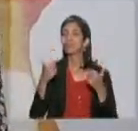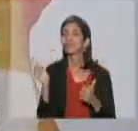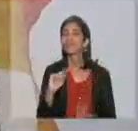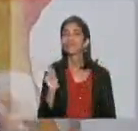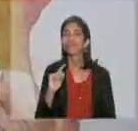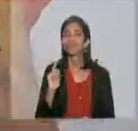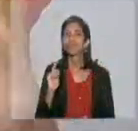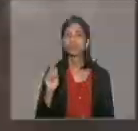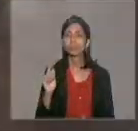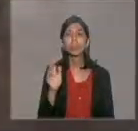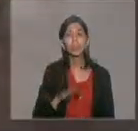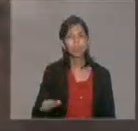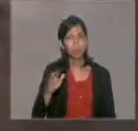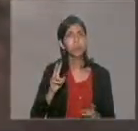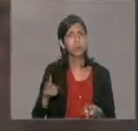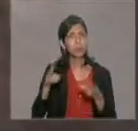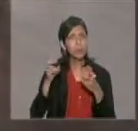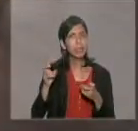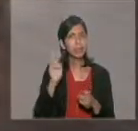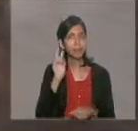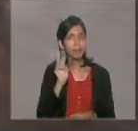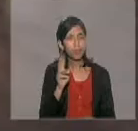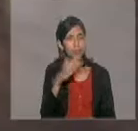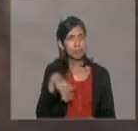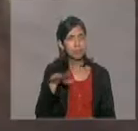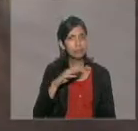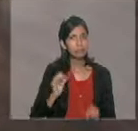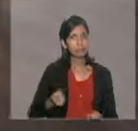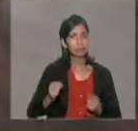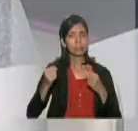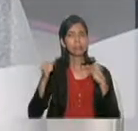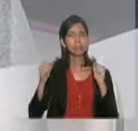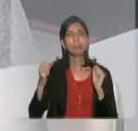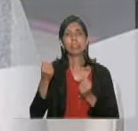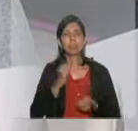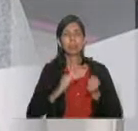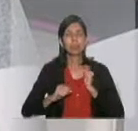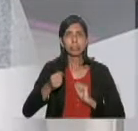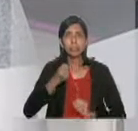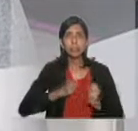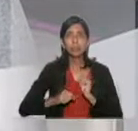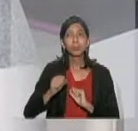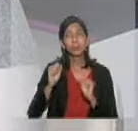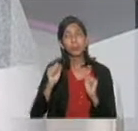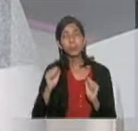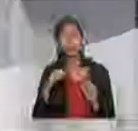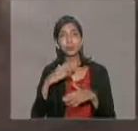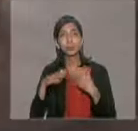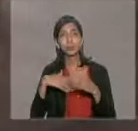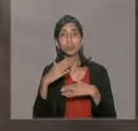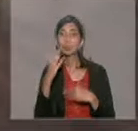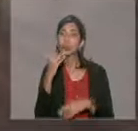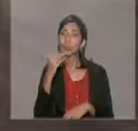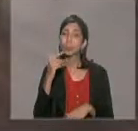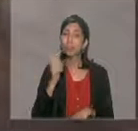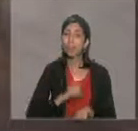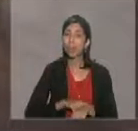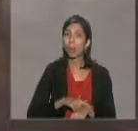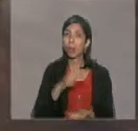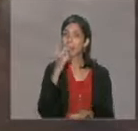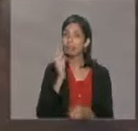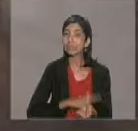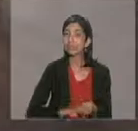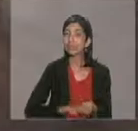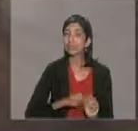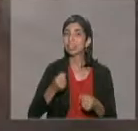energia legal, né? E a criança percebe aquela ansiedade, percebe que o clima ali não tá bom e isso deixa o momento da refeição mais tenso,